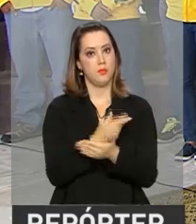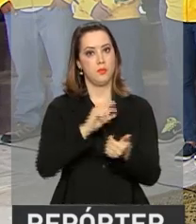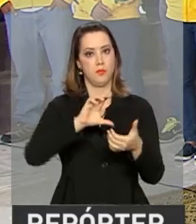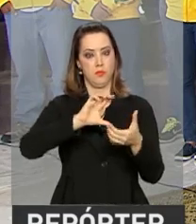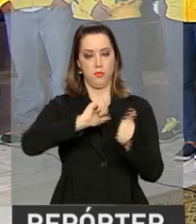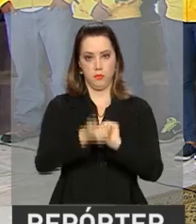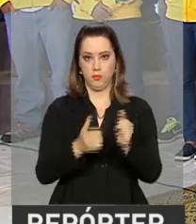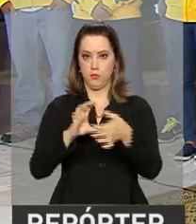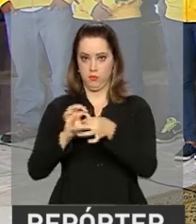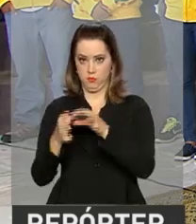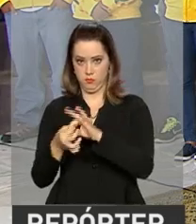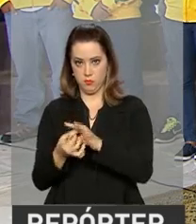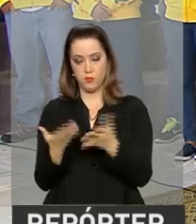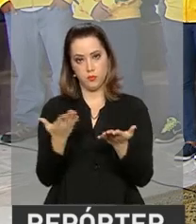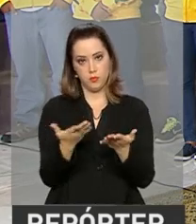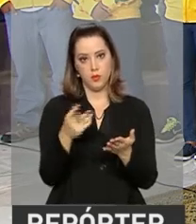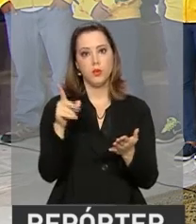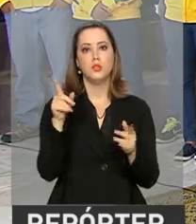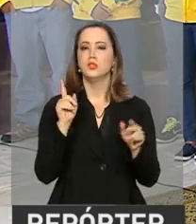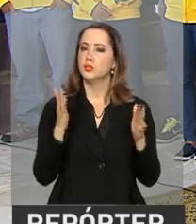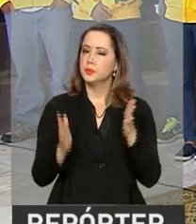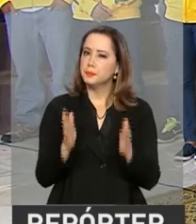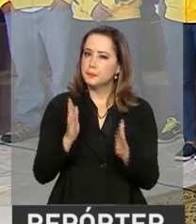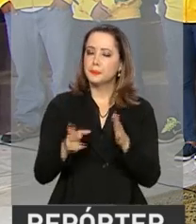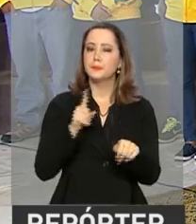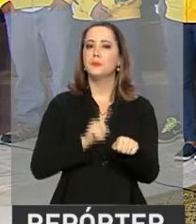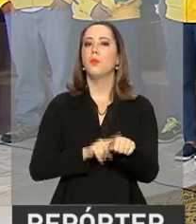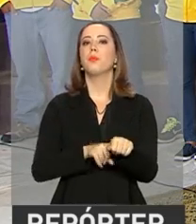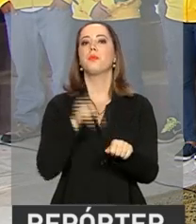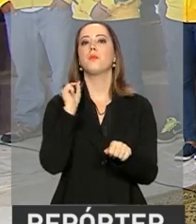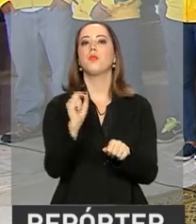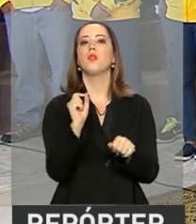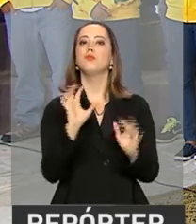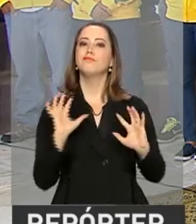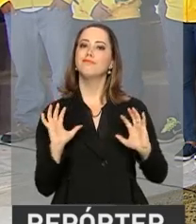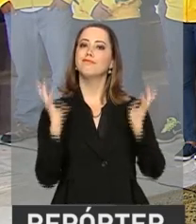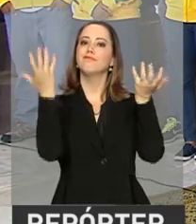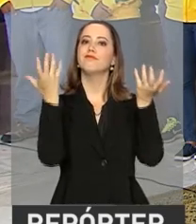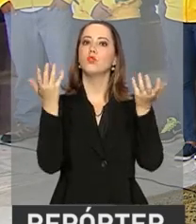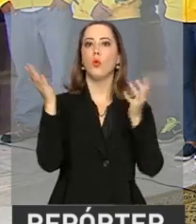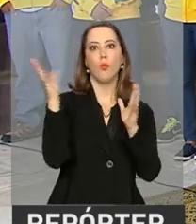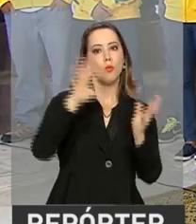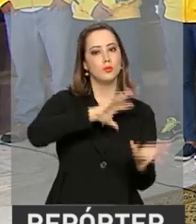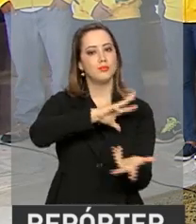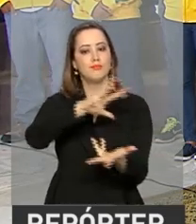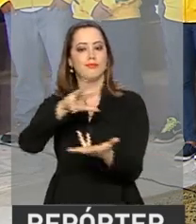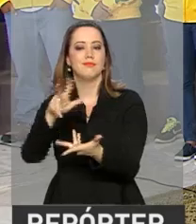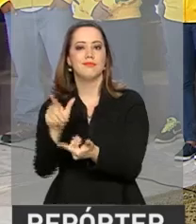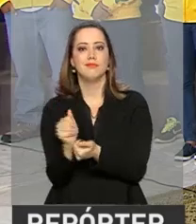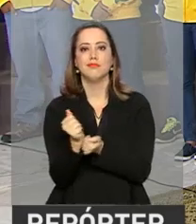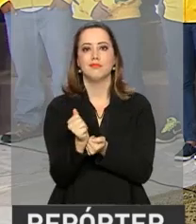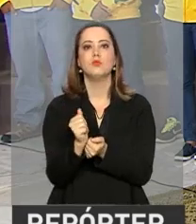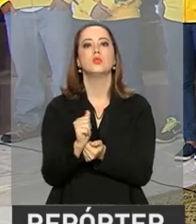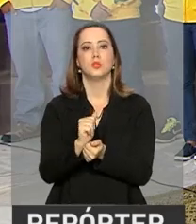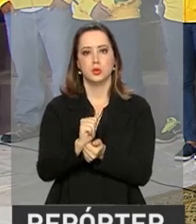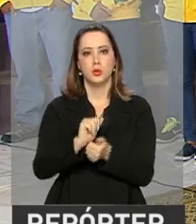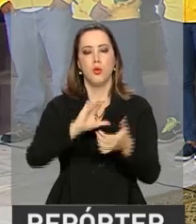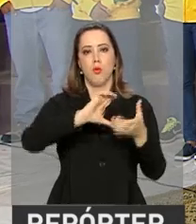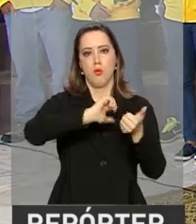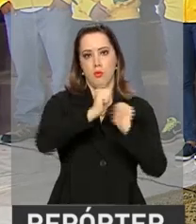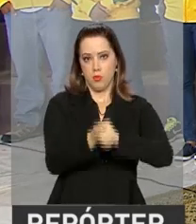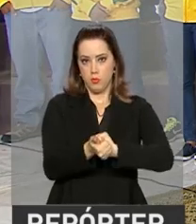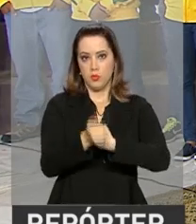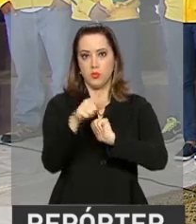Janeiro é o momento de confraternização Universal não é o esporte é um